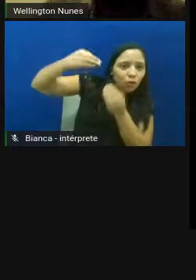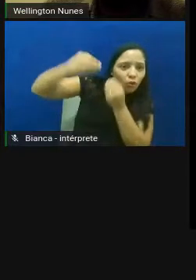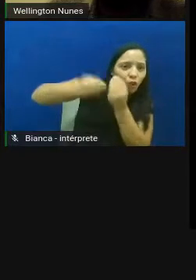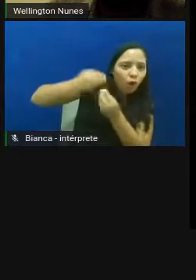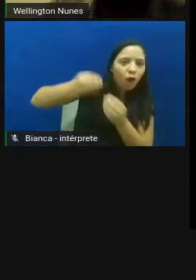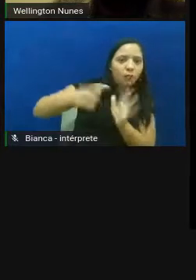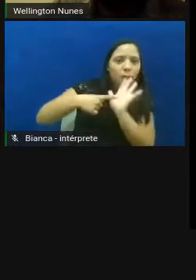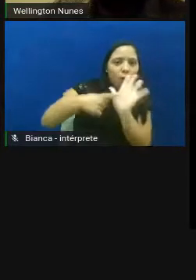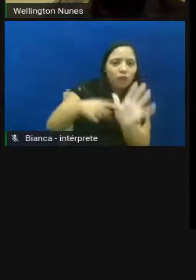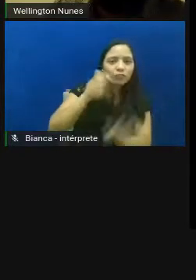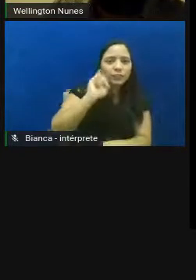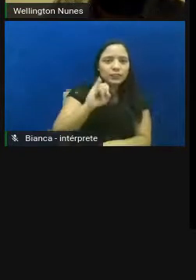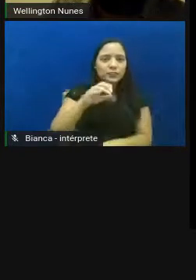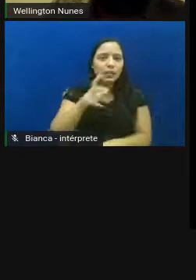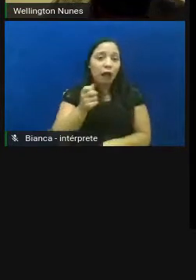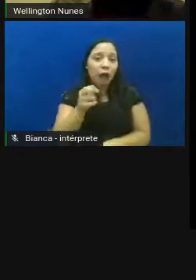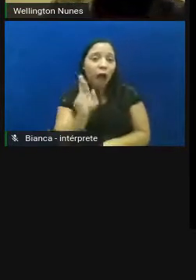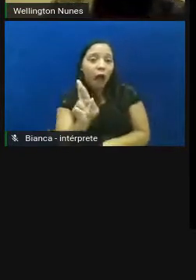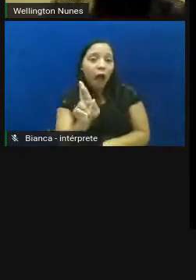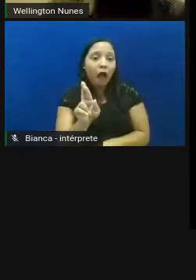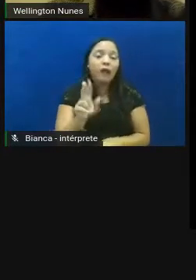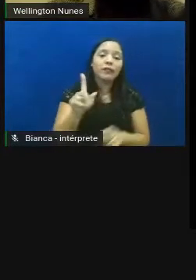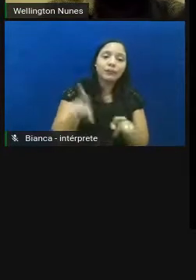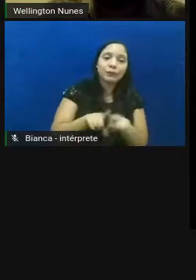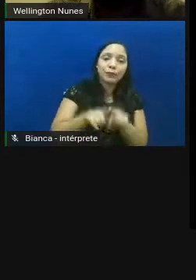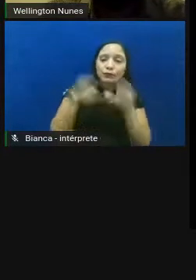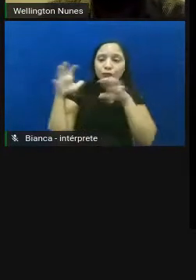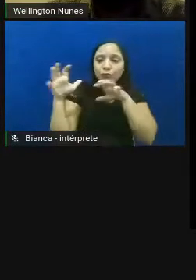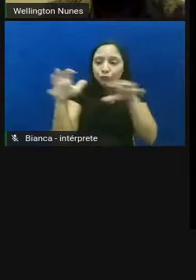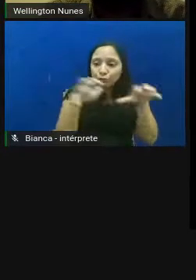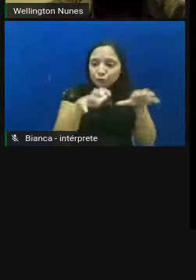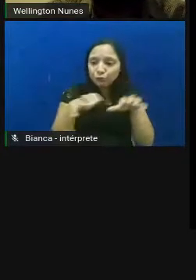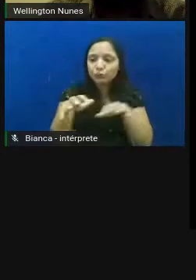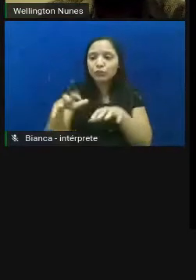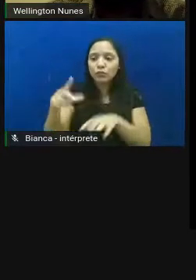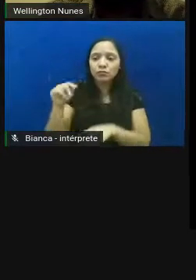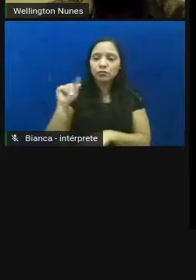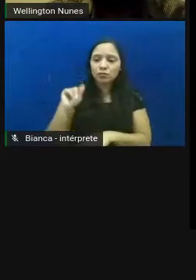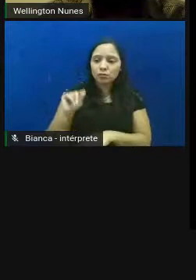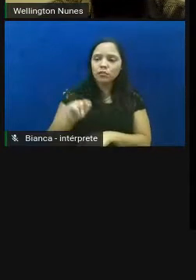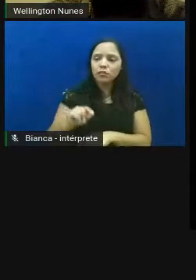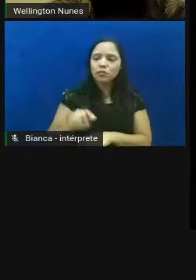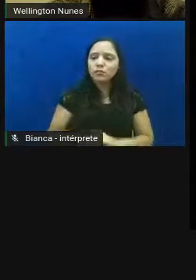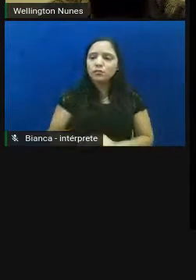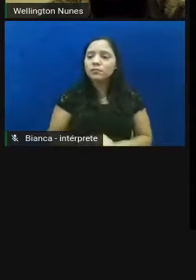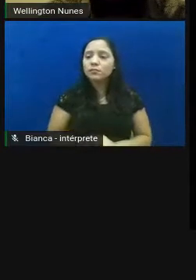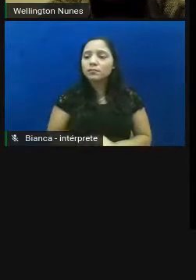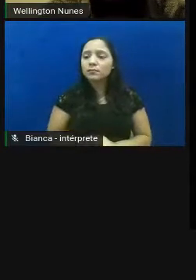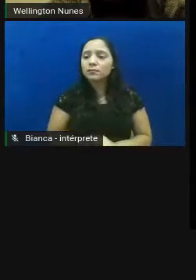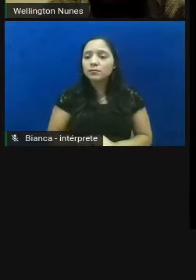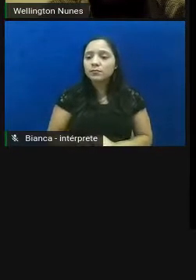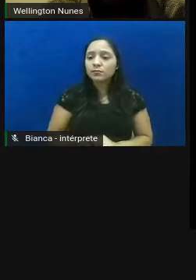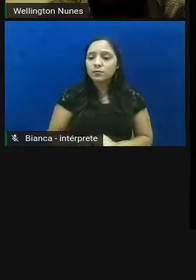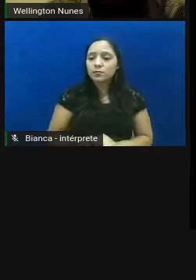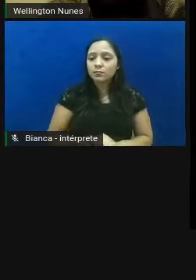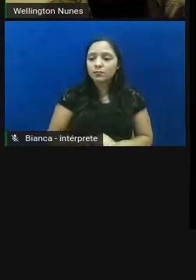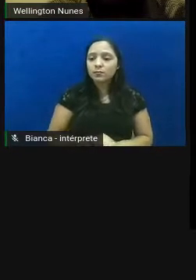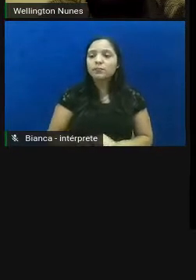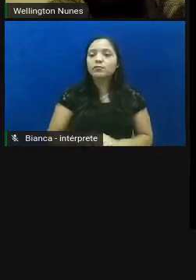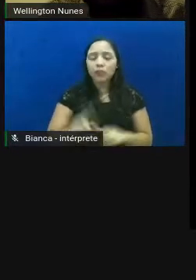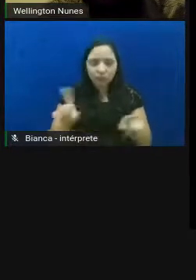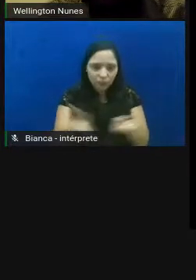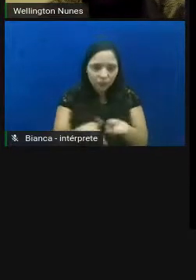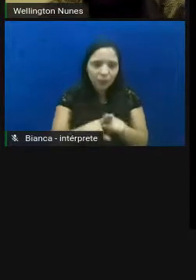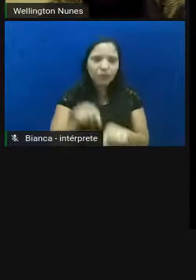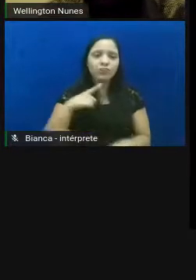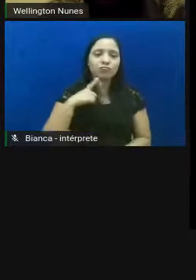O monitoramento de desastres é muito comum também. Aqui nós temos o furacão Katrina,